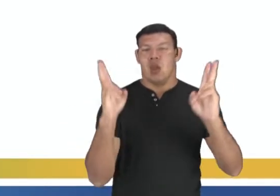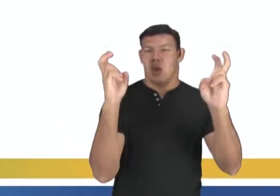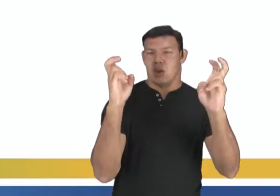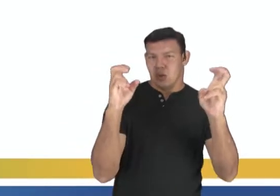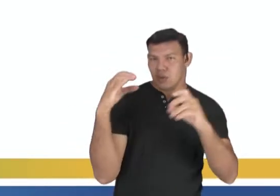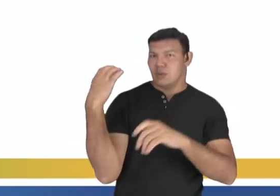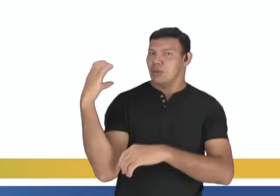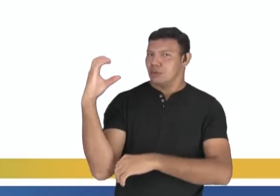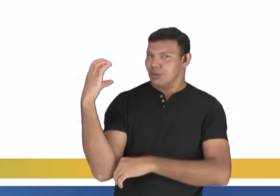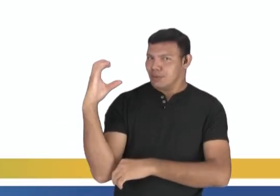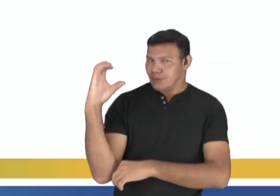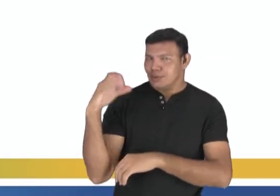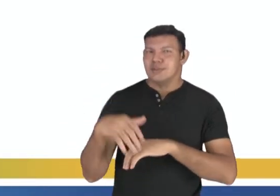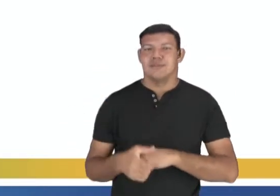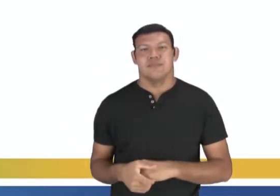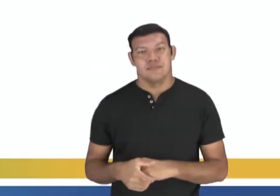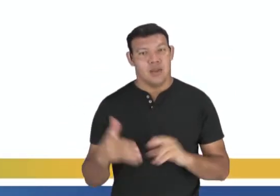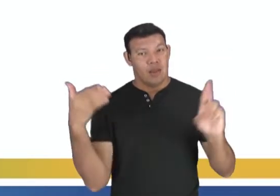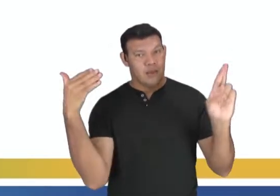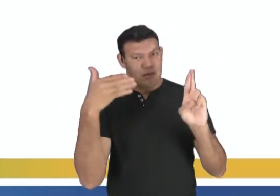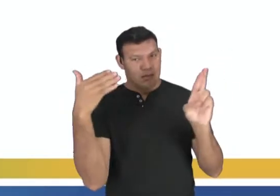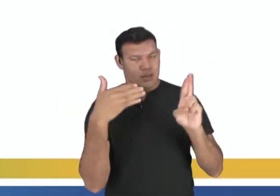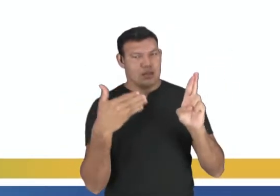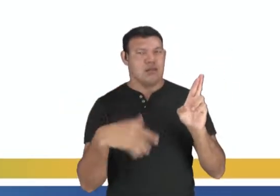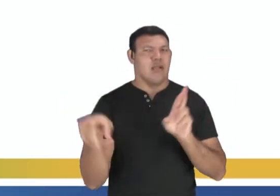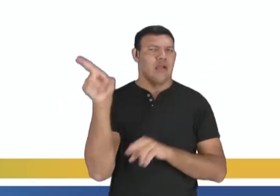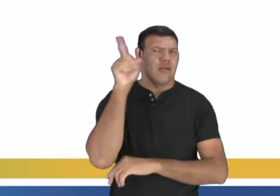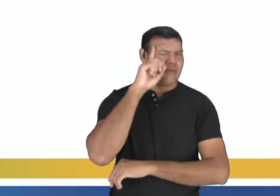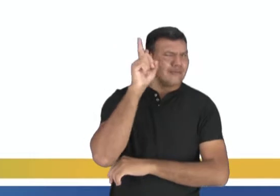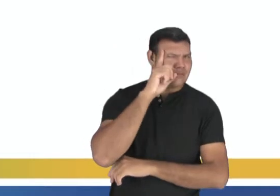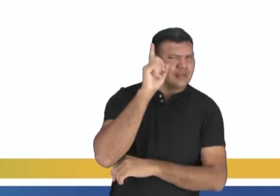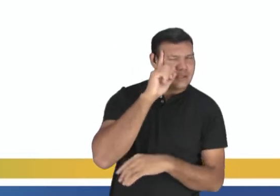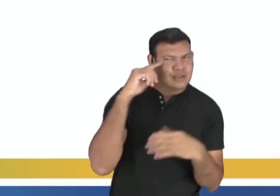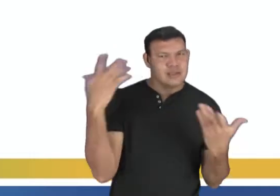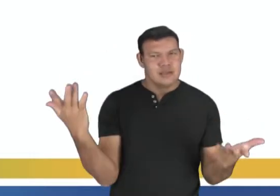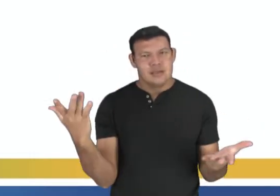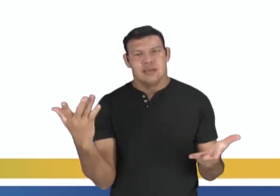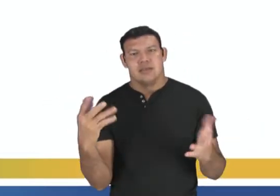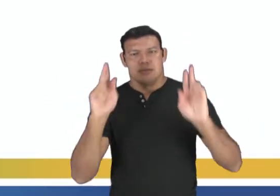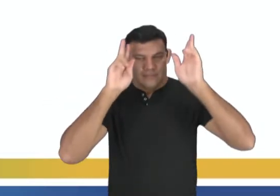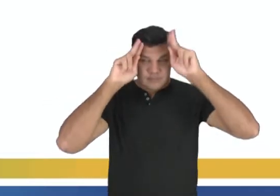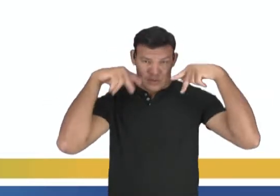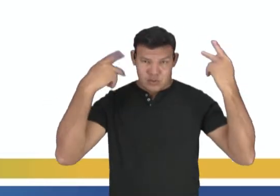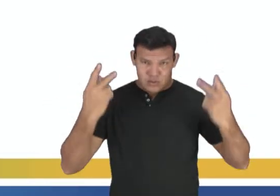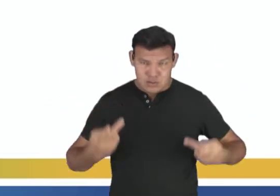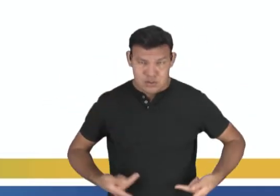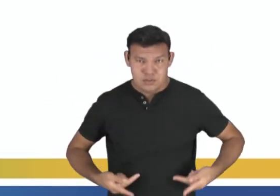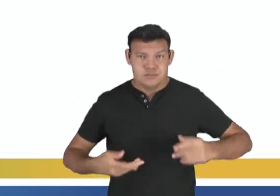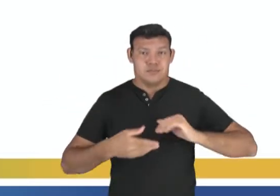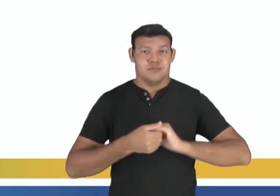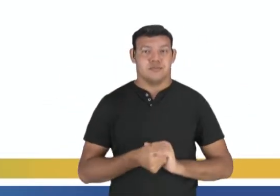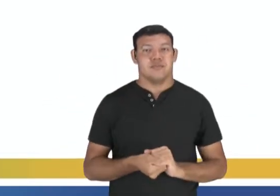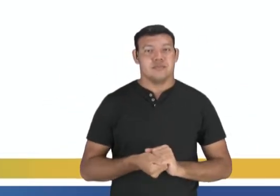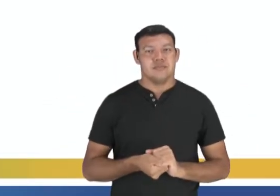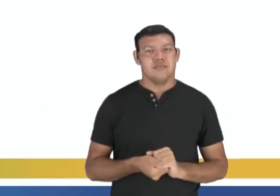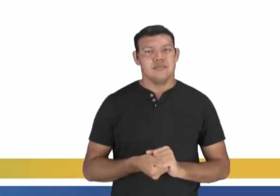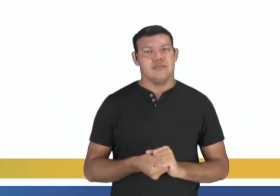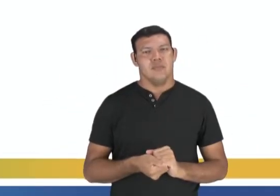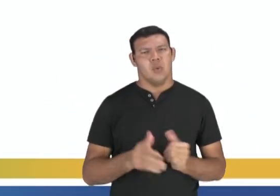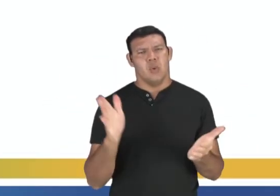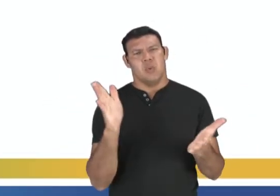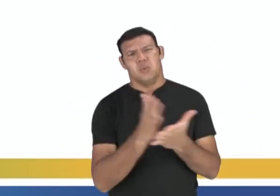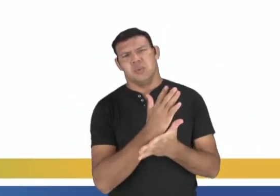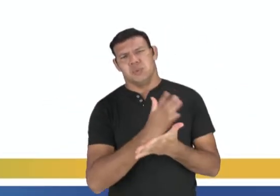temas científicos que falam sobre o dia a dia, sobre os seres humanos, entre